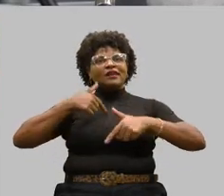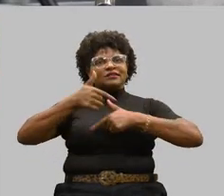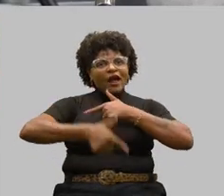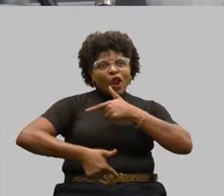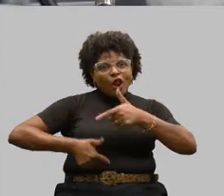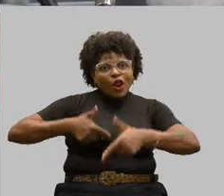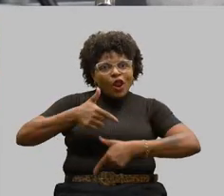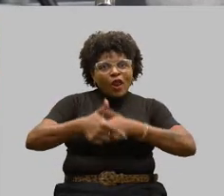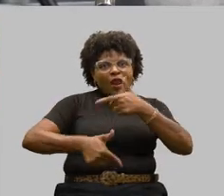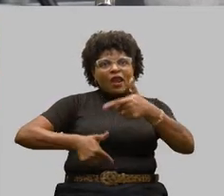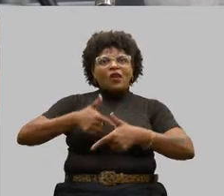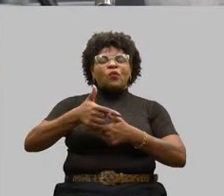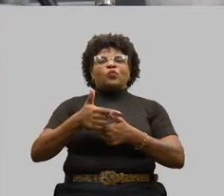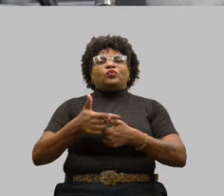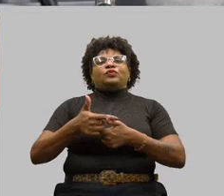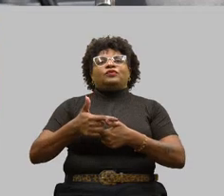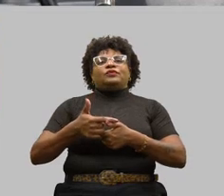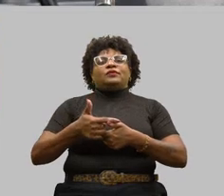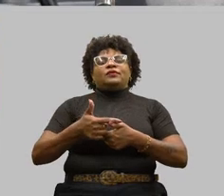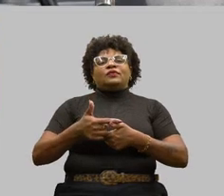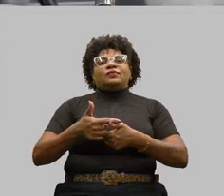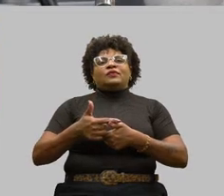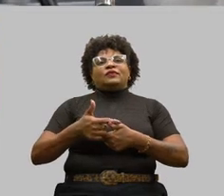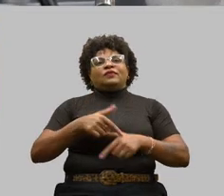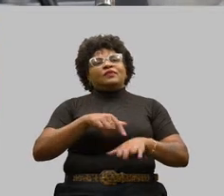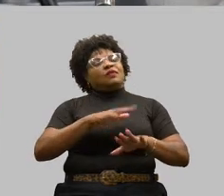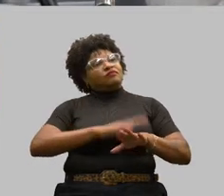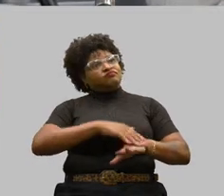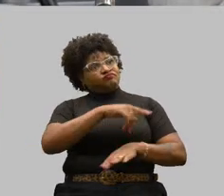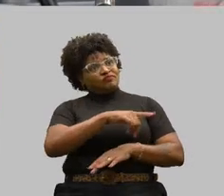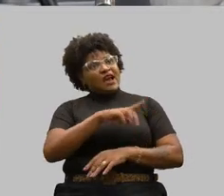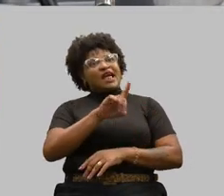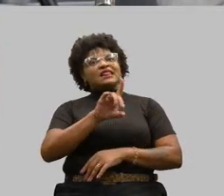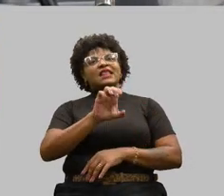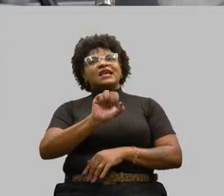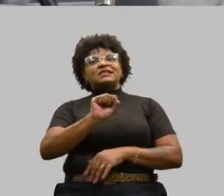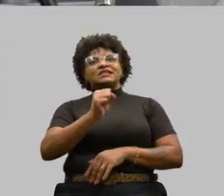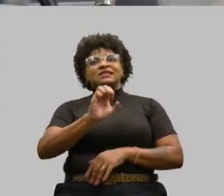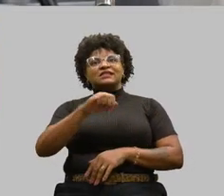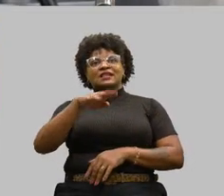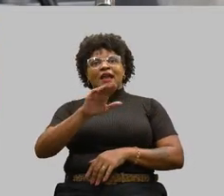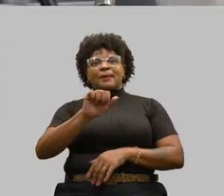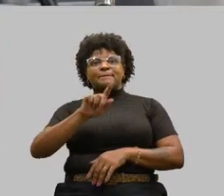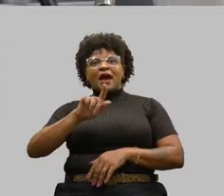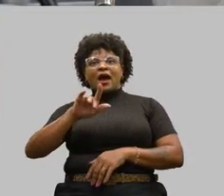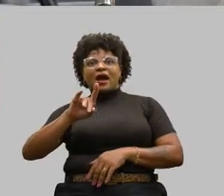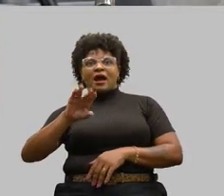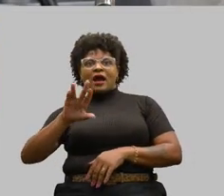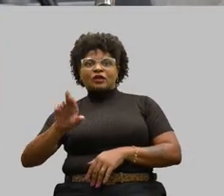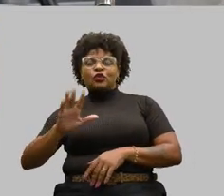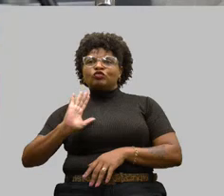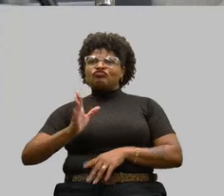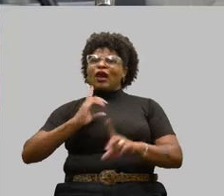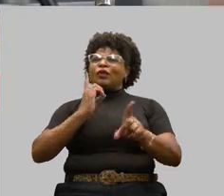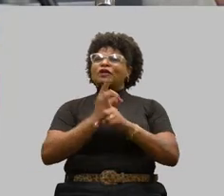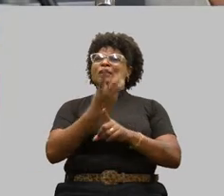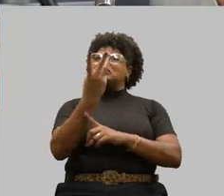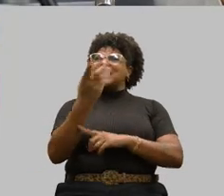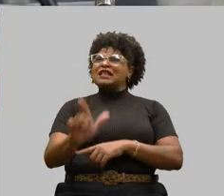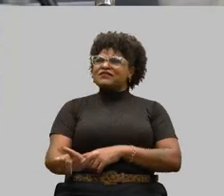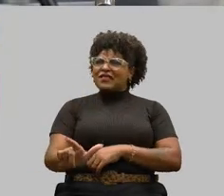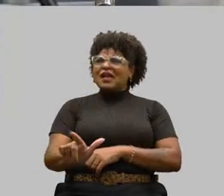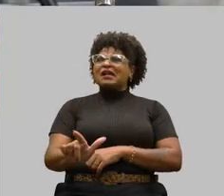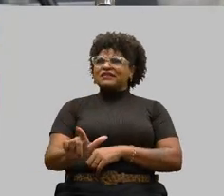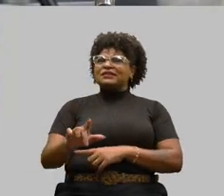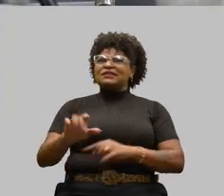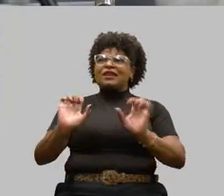com Desembargador Acho que menos de 10 dias já é o terceiro ou quarta vez que nós nos encontramos em eventos oficiais com a Patrícia da